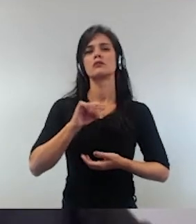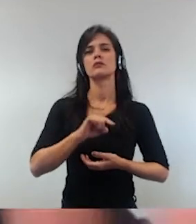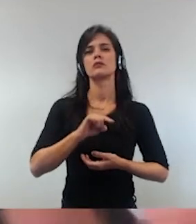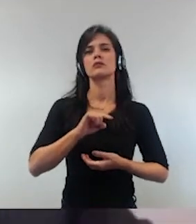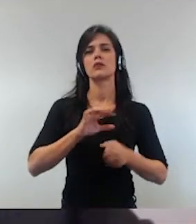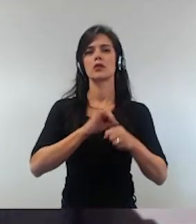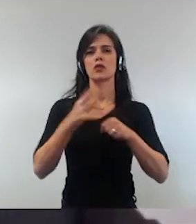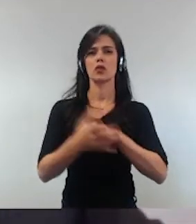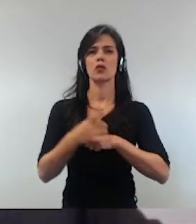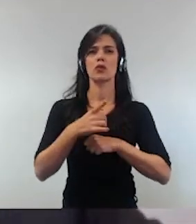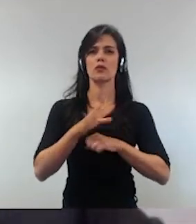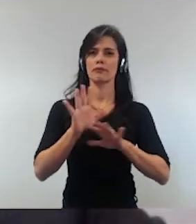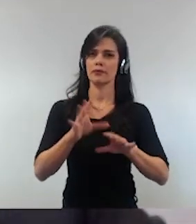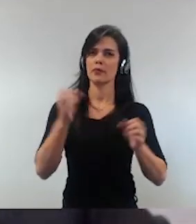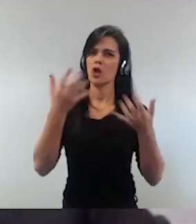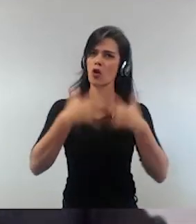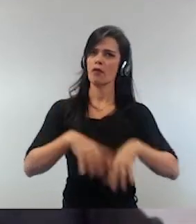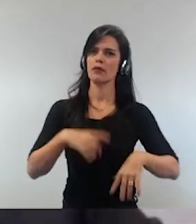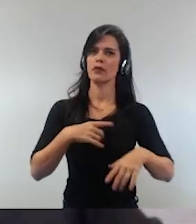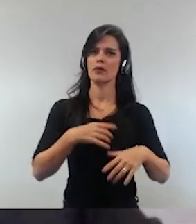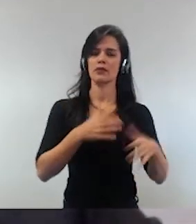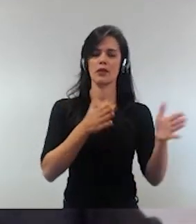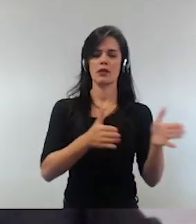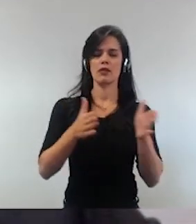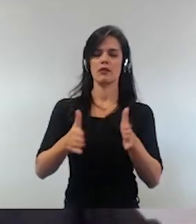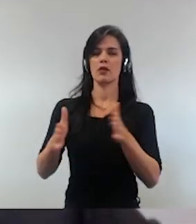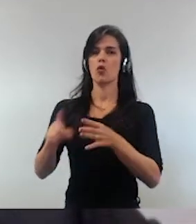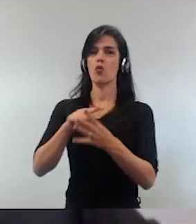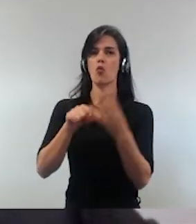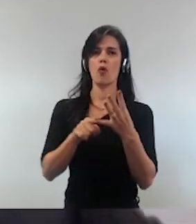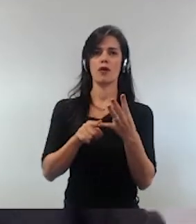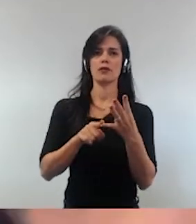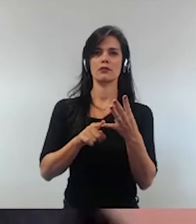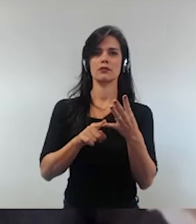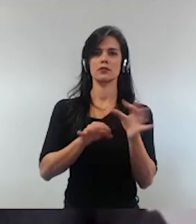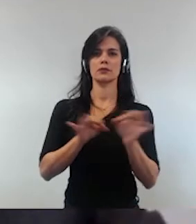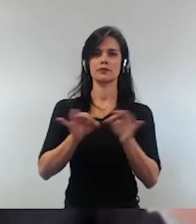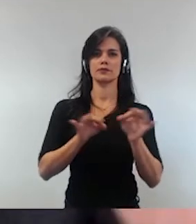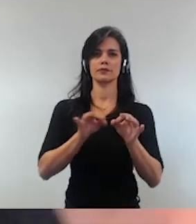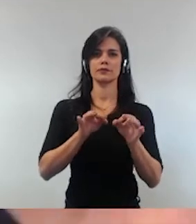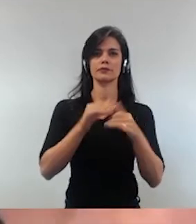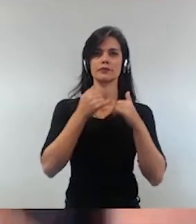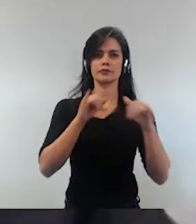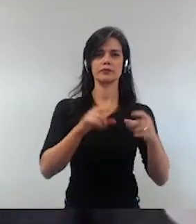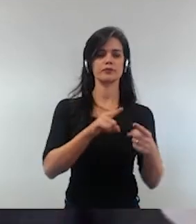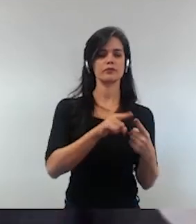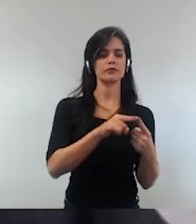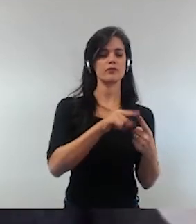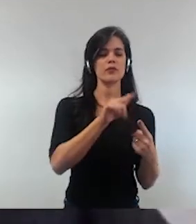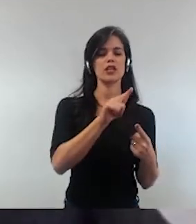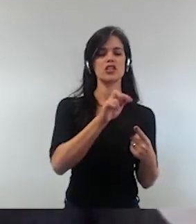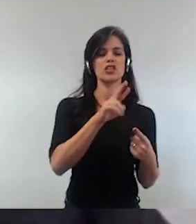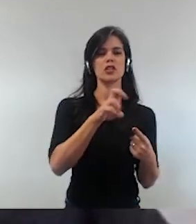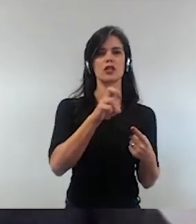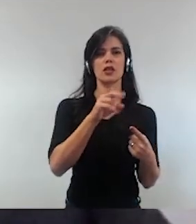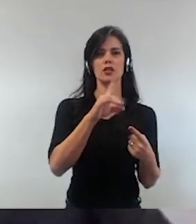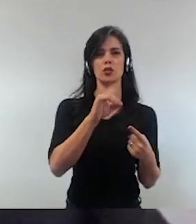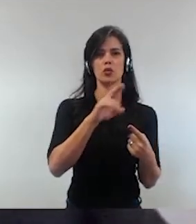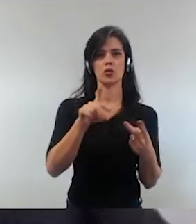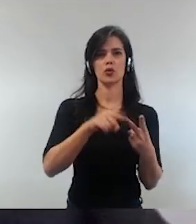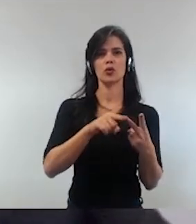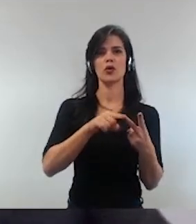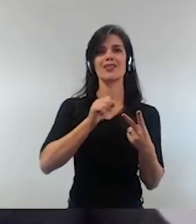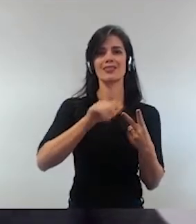entre 4 etapas no direito de energia elétrica, né, na regulação. Tem o gerador, né, depois você tem o transmissor,